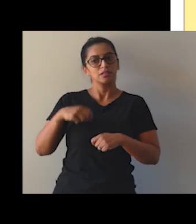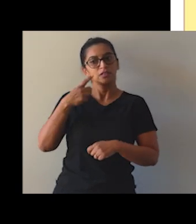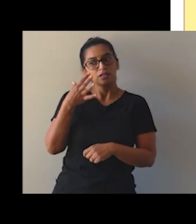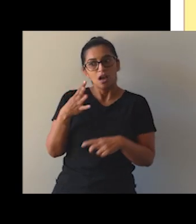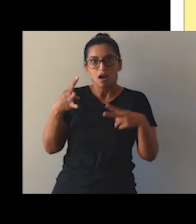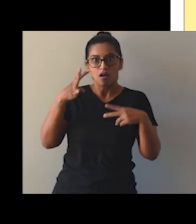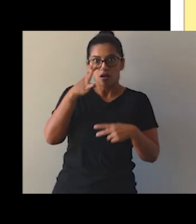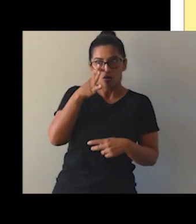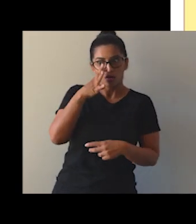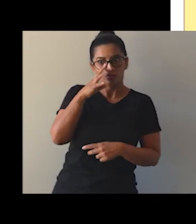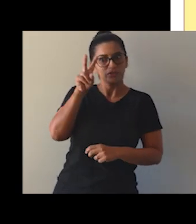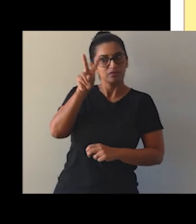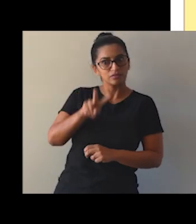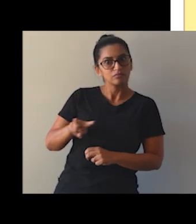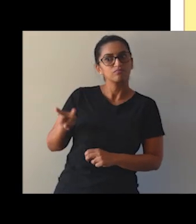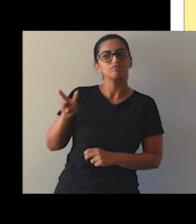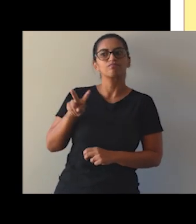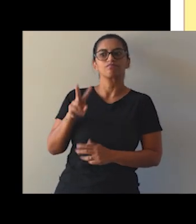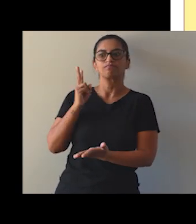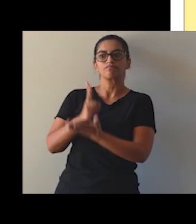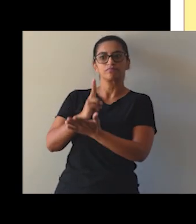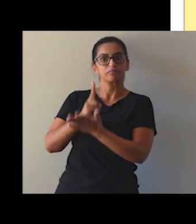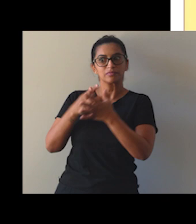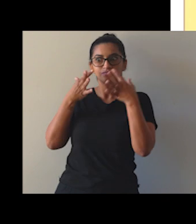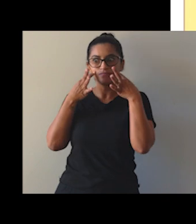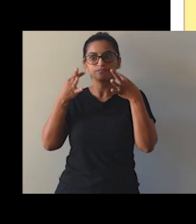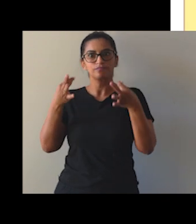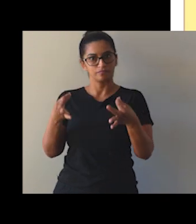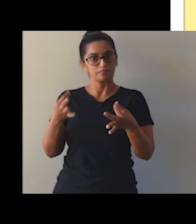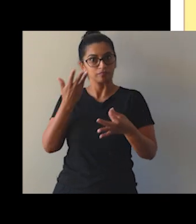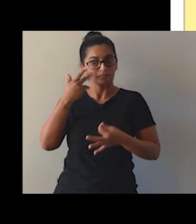as condições que essa criança se encontra nesse momento.